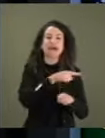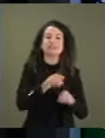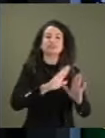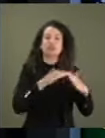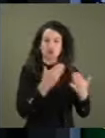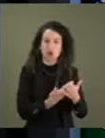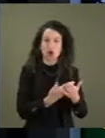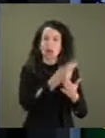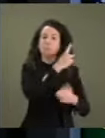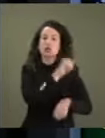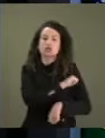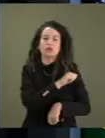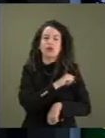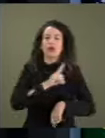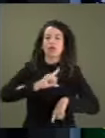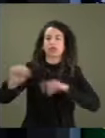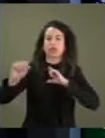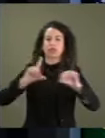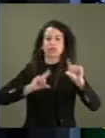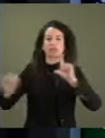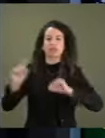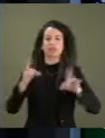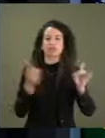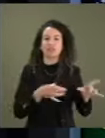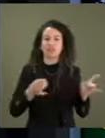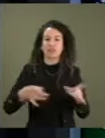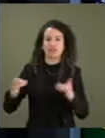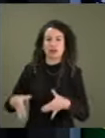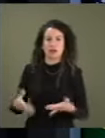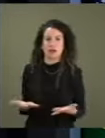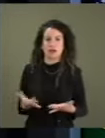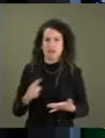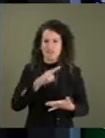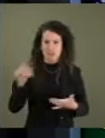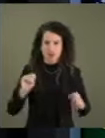da educação? Vão ficar calados vendo isso?